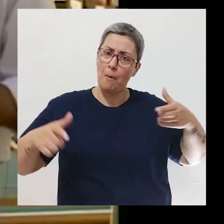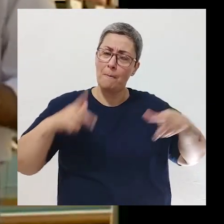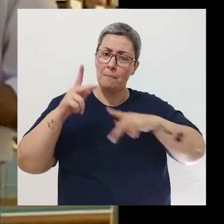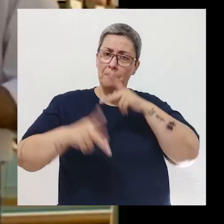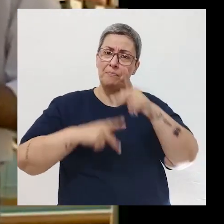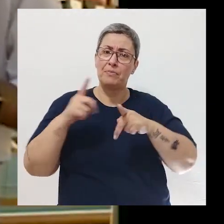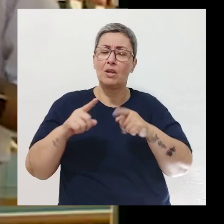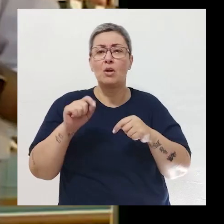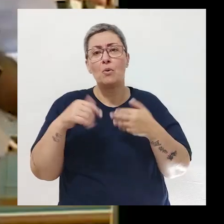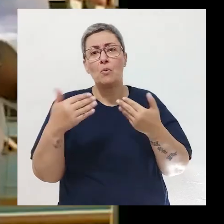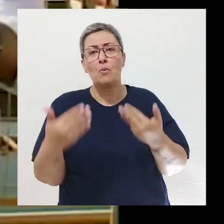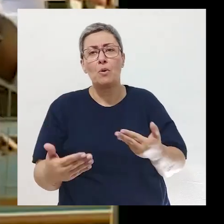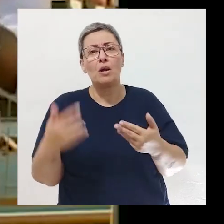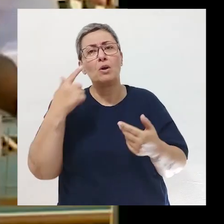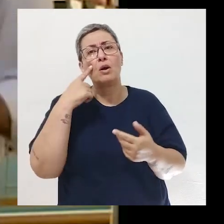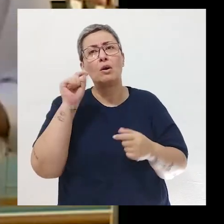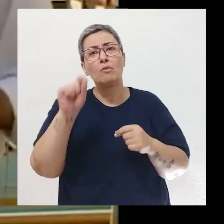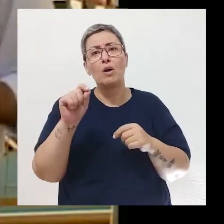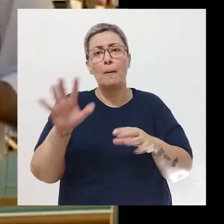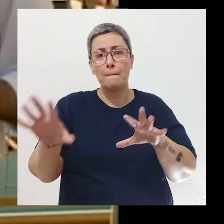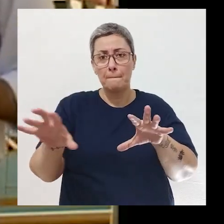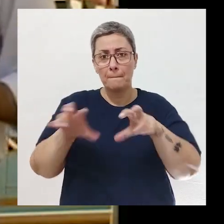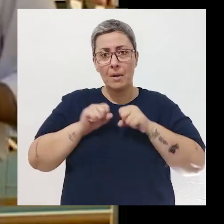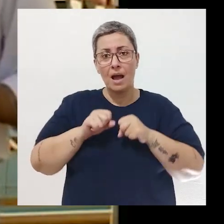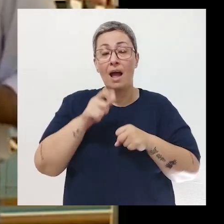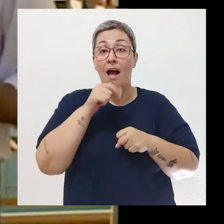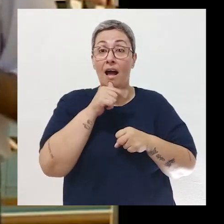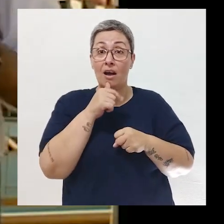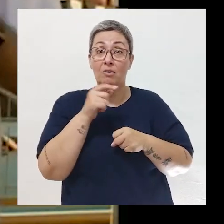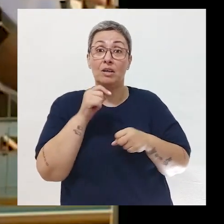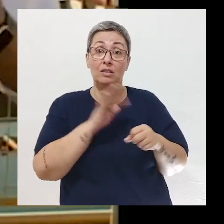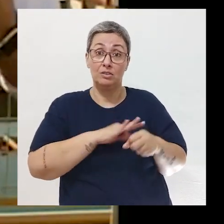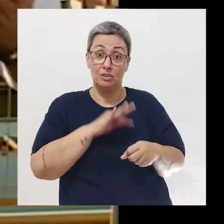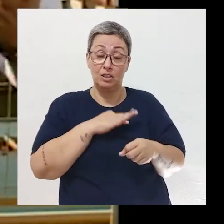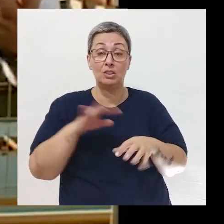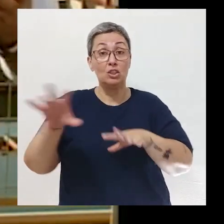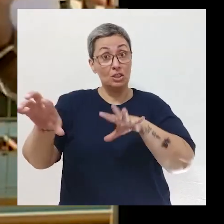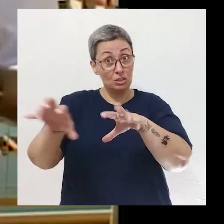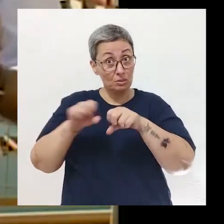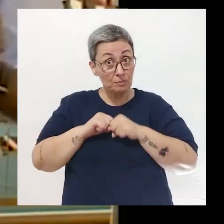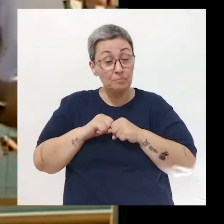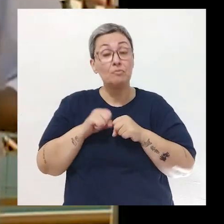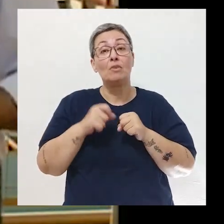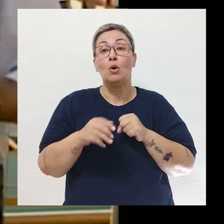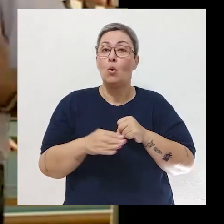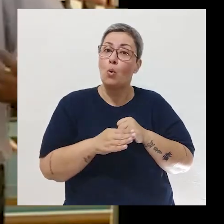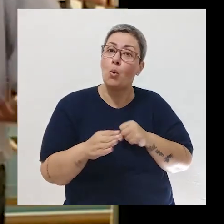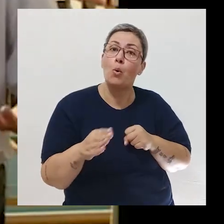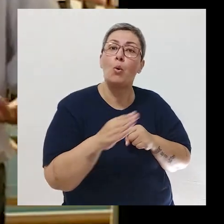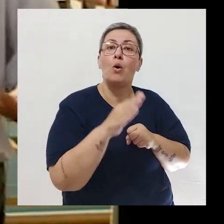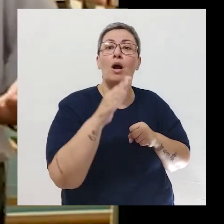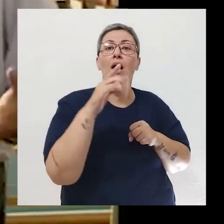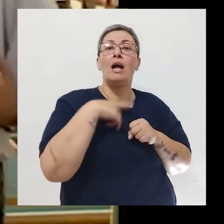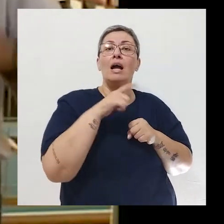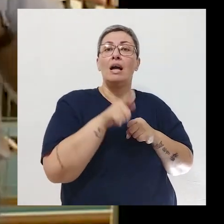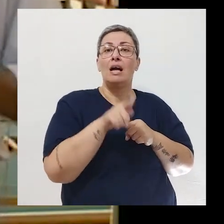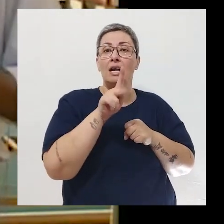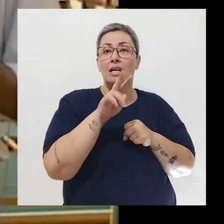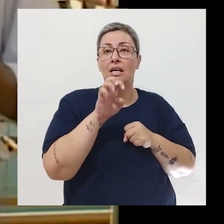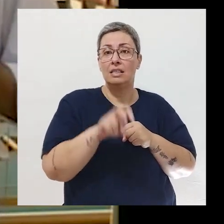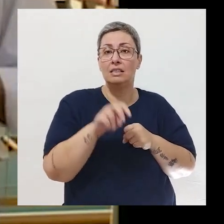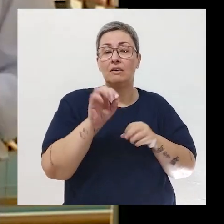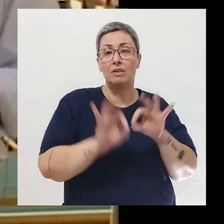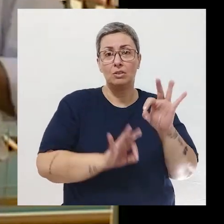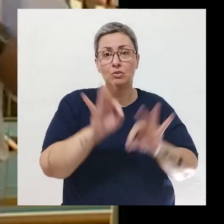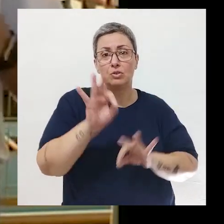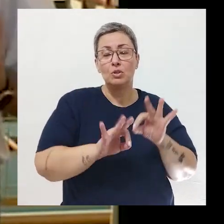da população quando você fala em adução do rio Tietê, ou seja, a gente tira a água do rio Tietê, percorre 15 quilômetros, chega à